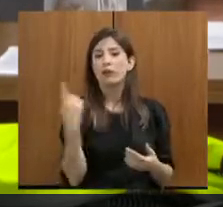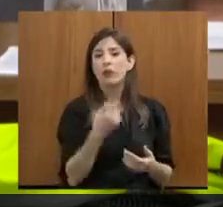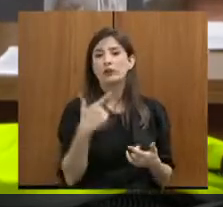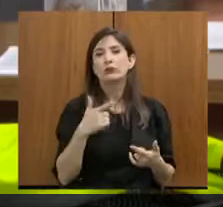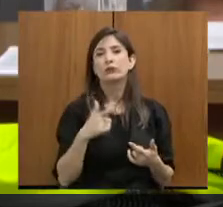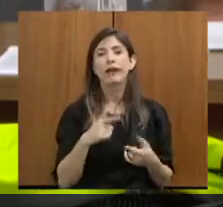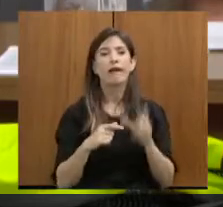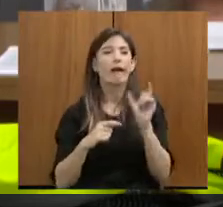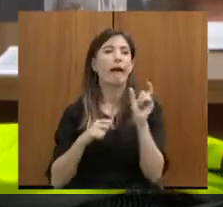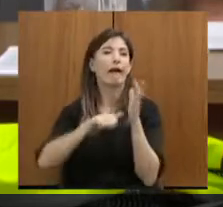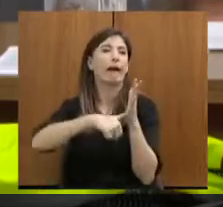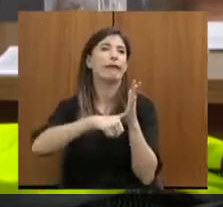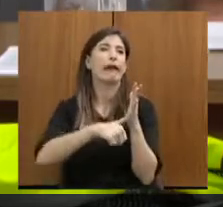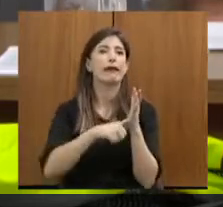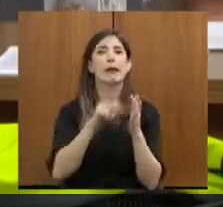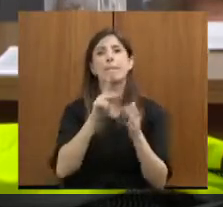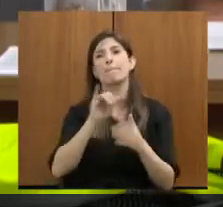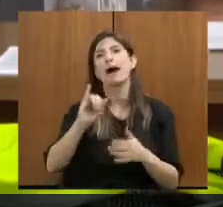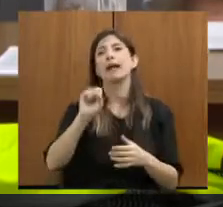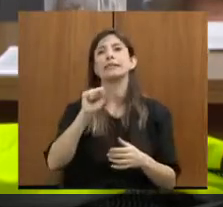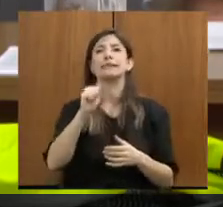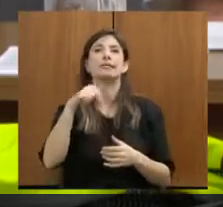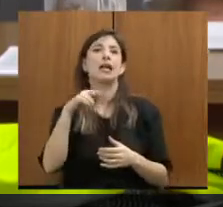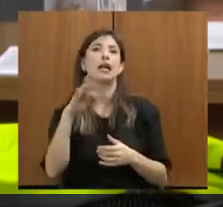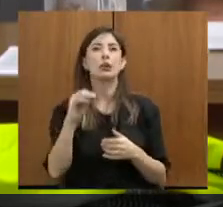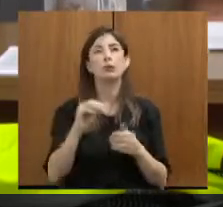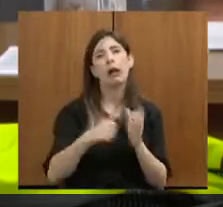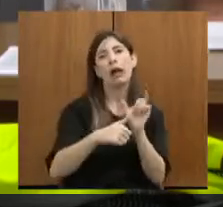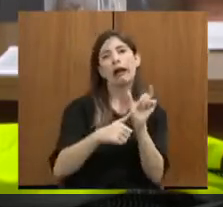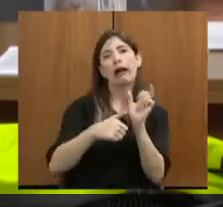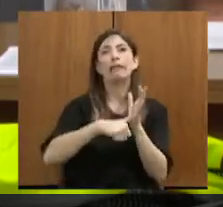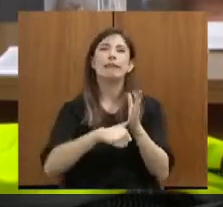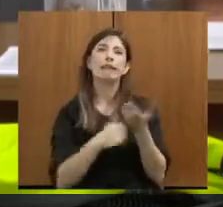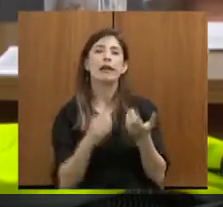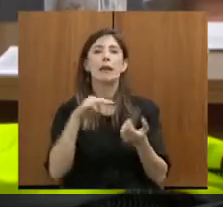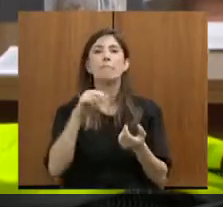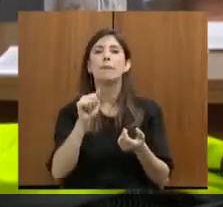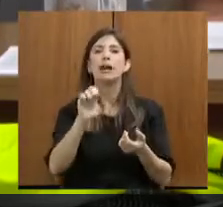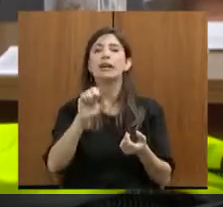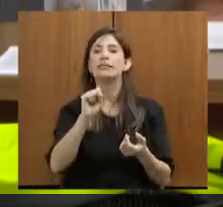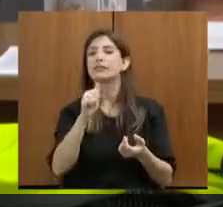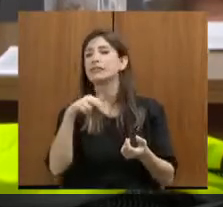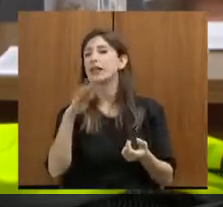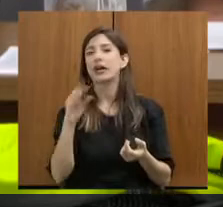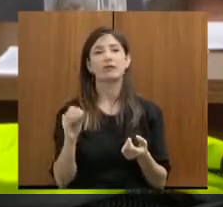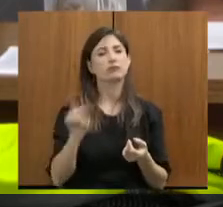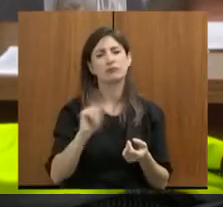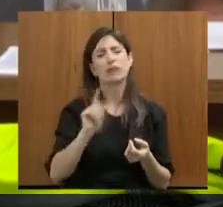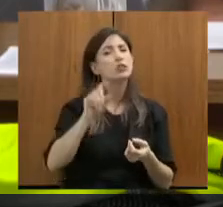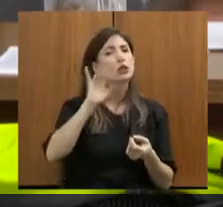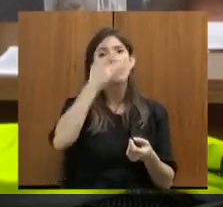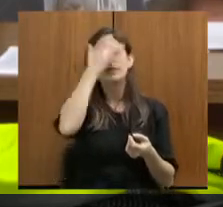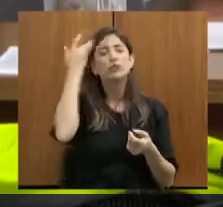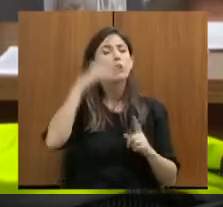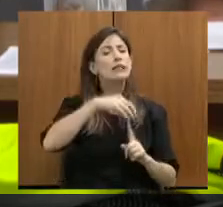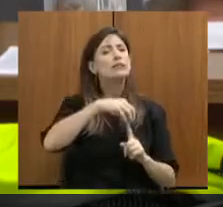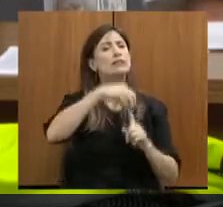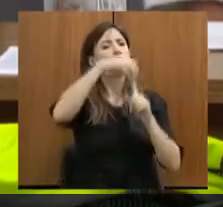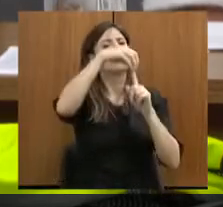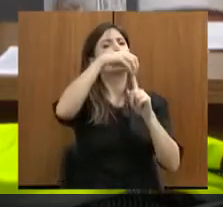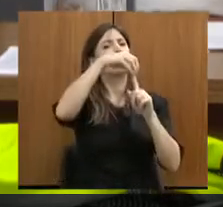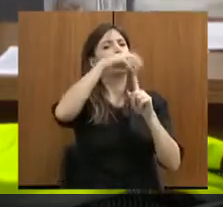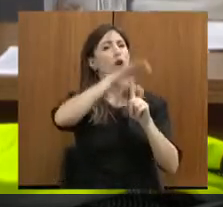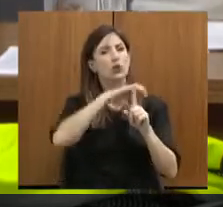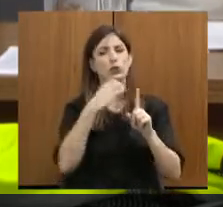mãe-de-santo de sacerdote o professor ele chega na uma local público ou em alguma coisa você é o que eu sou